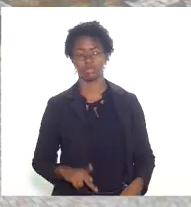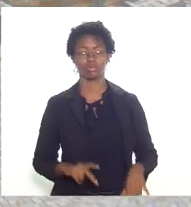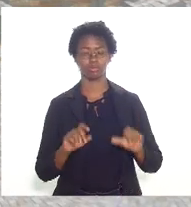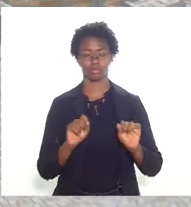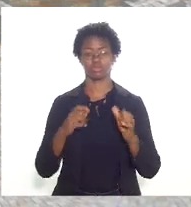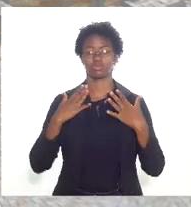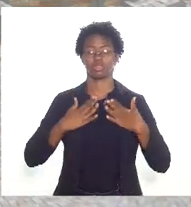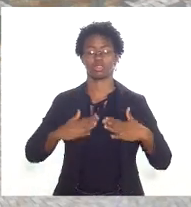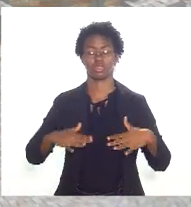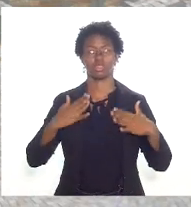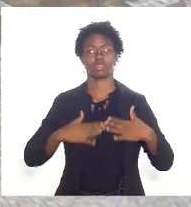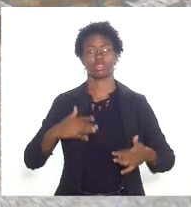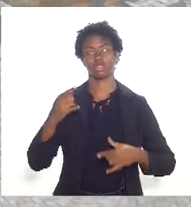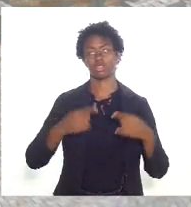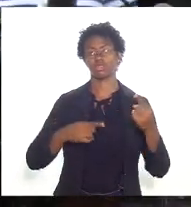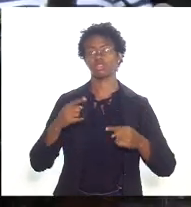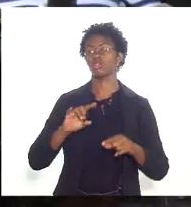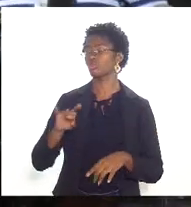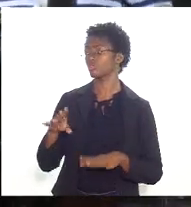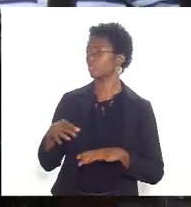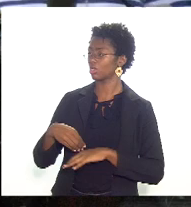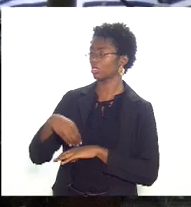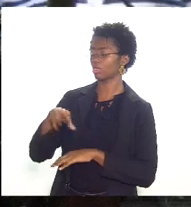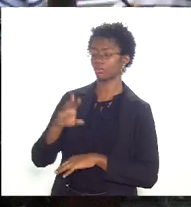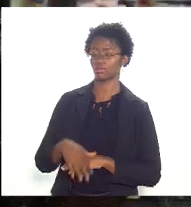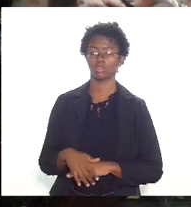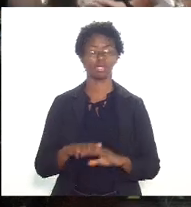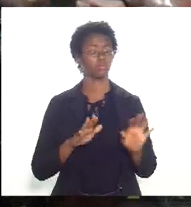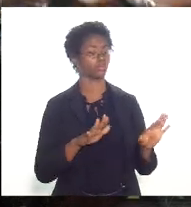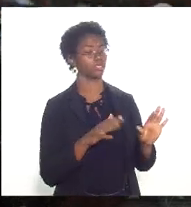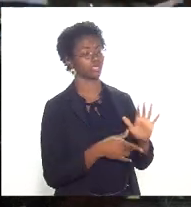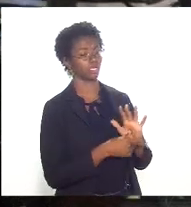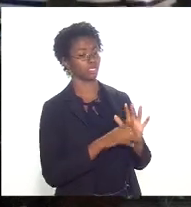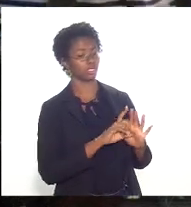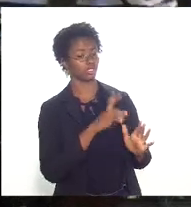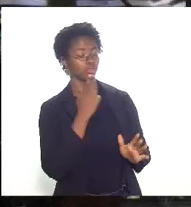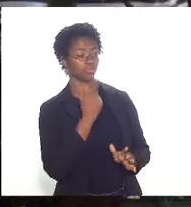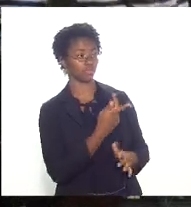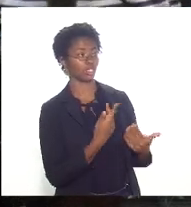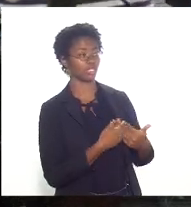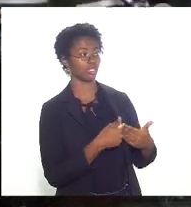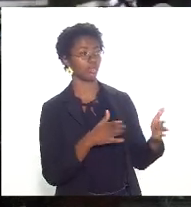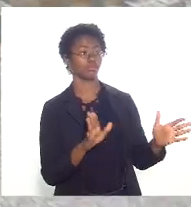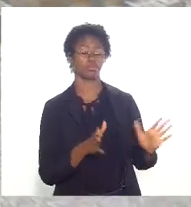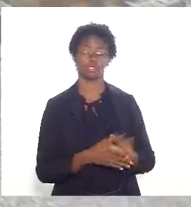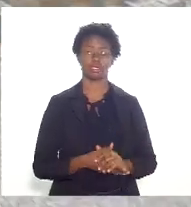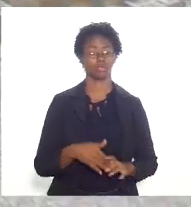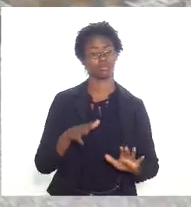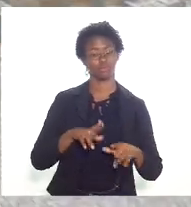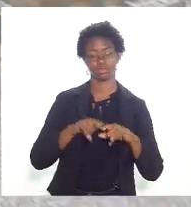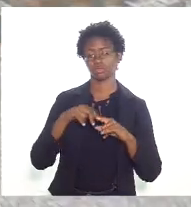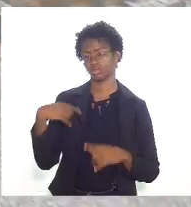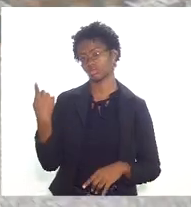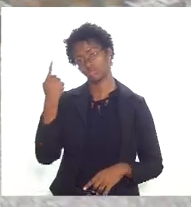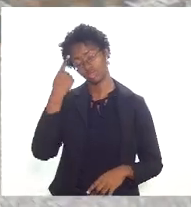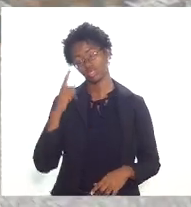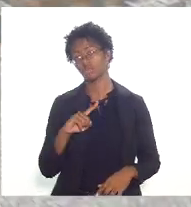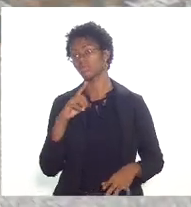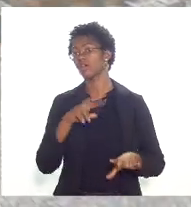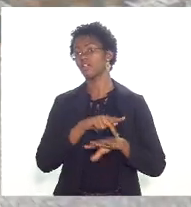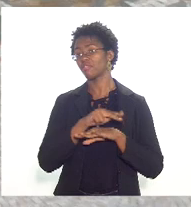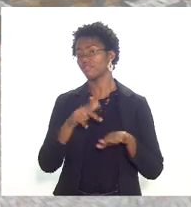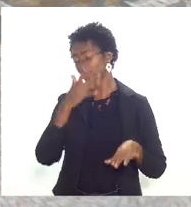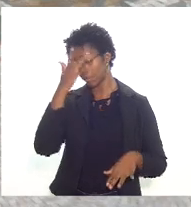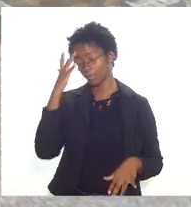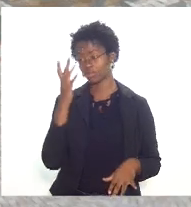as discussões era só o encaminhamento mas aí era ter que ser antes de eu cantar aqui ainda não é de abrir não sabíamos Que tantas pessoas vão